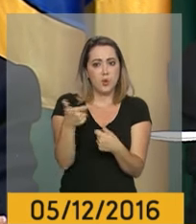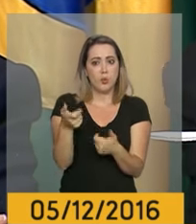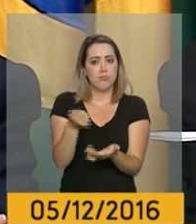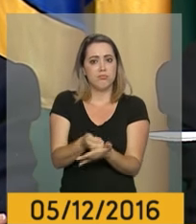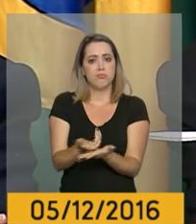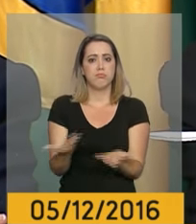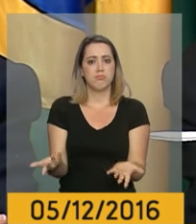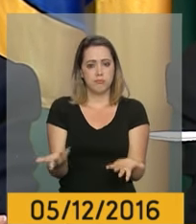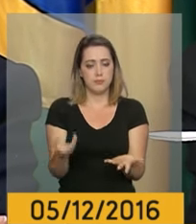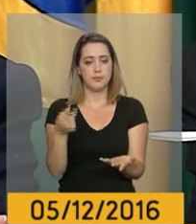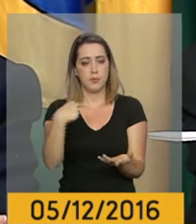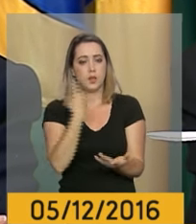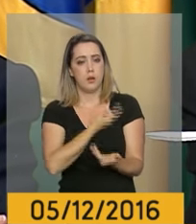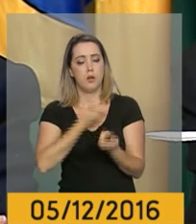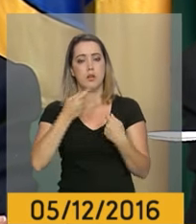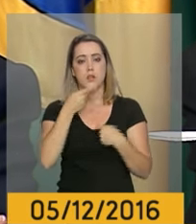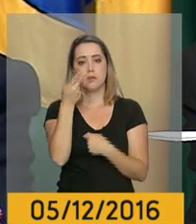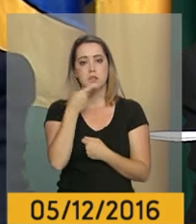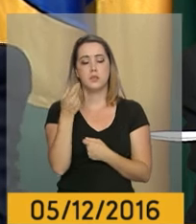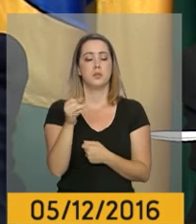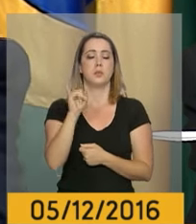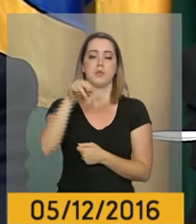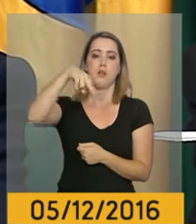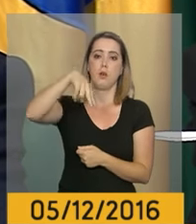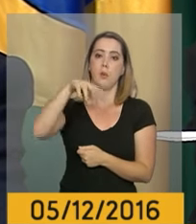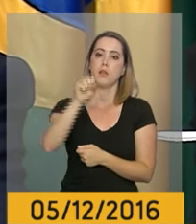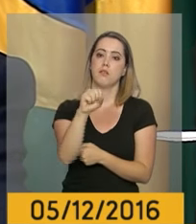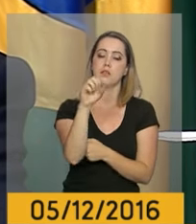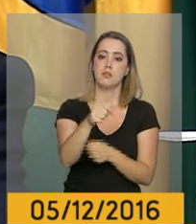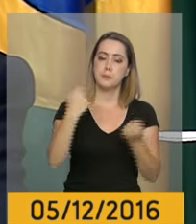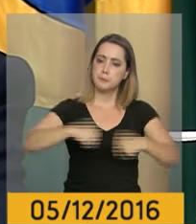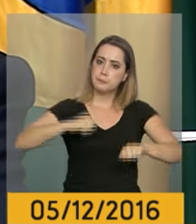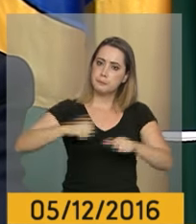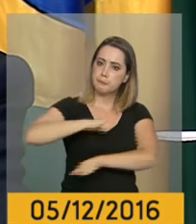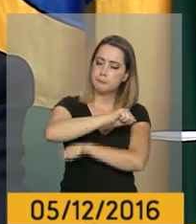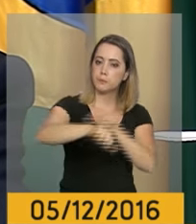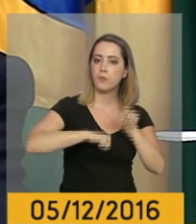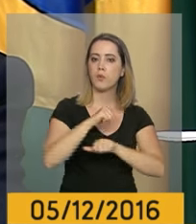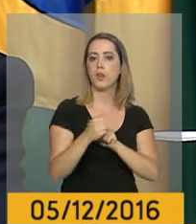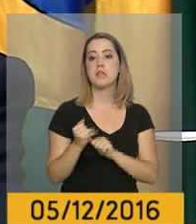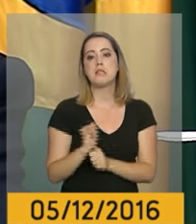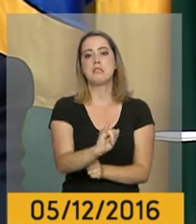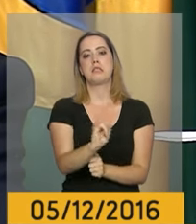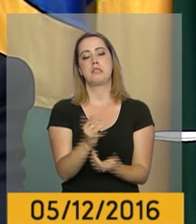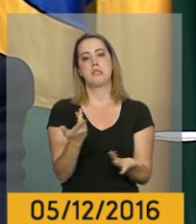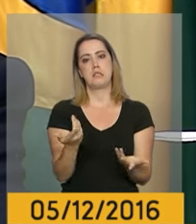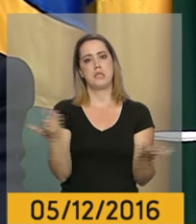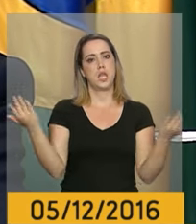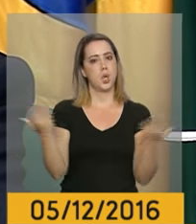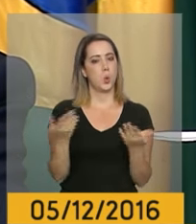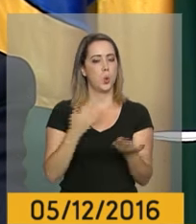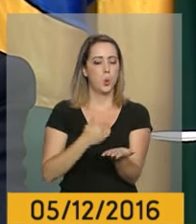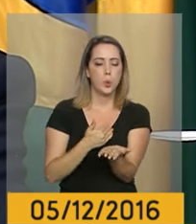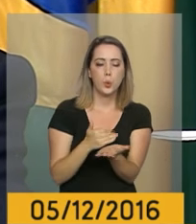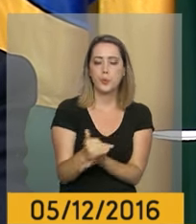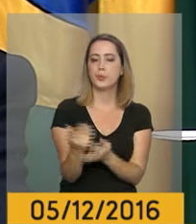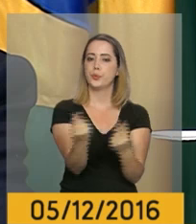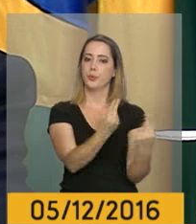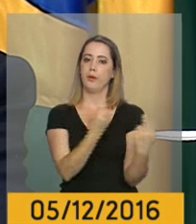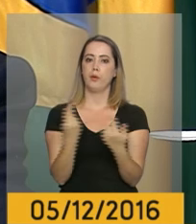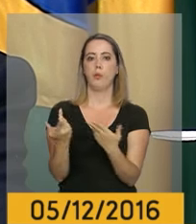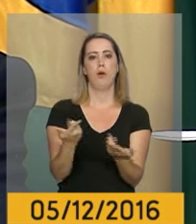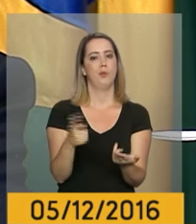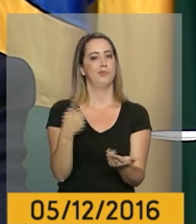isso é que nós dizemos que a previdência precisa mudar. Se o sistema se mantiver nos parâmetros atuais, a conta não